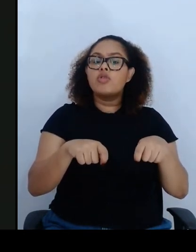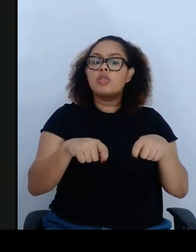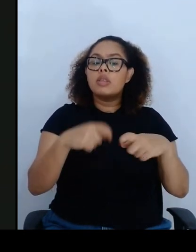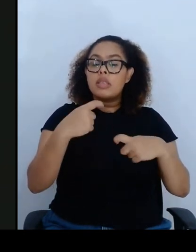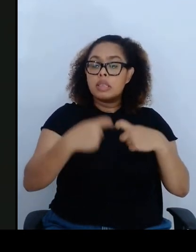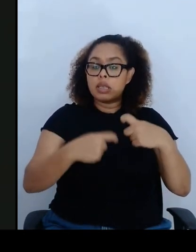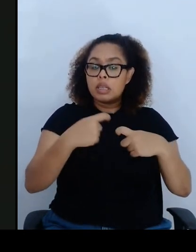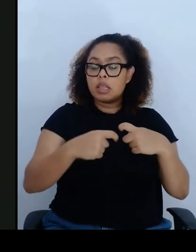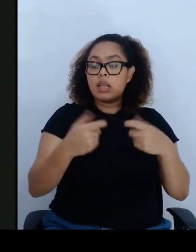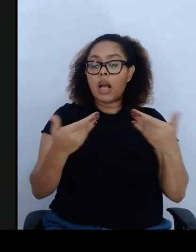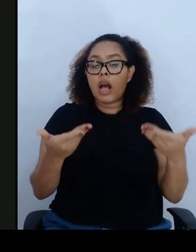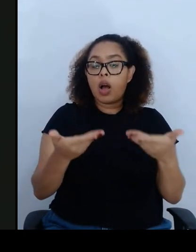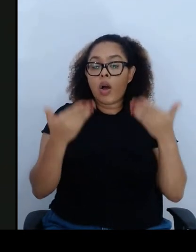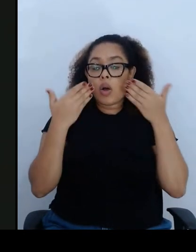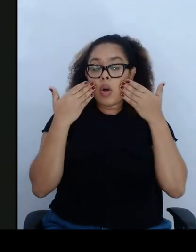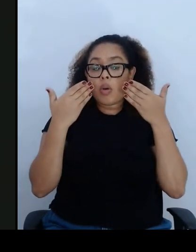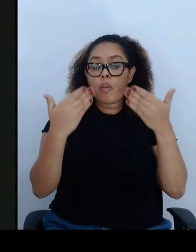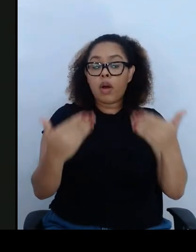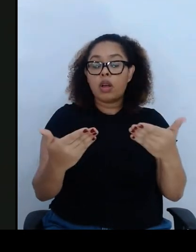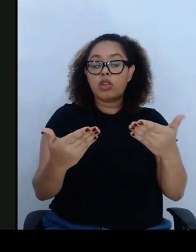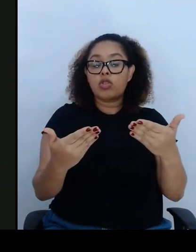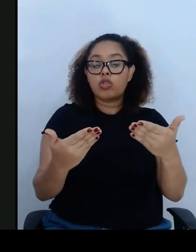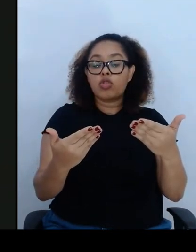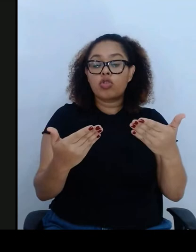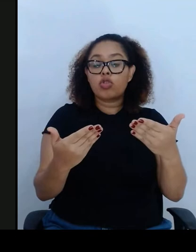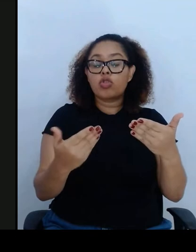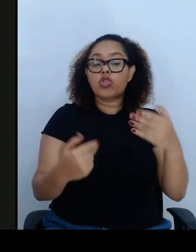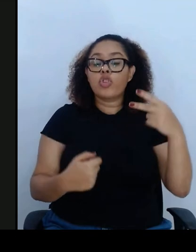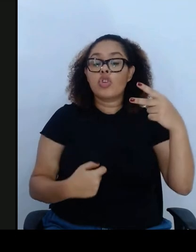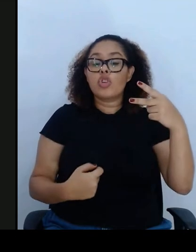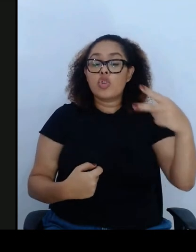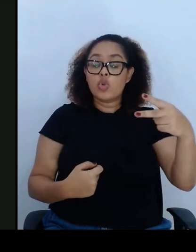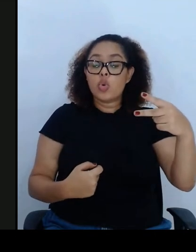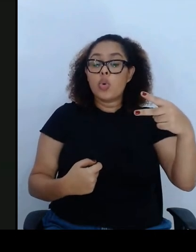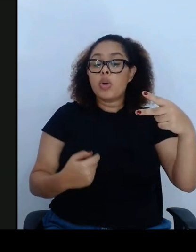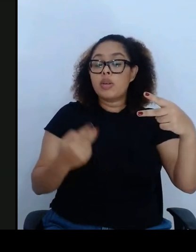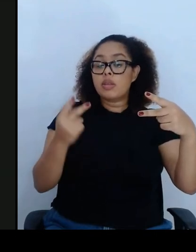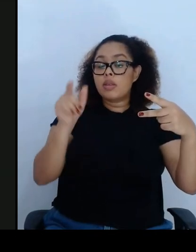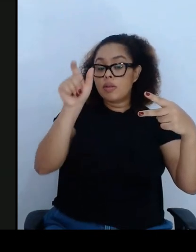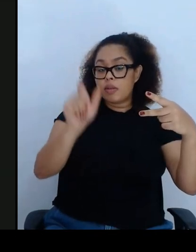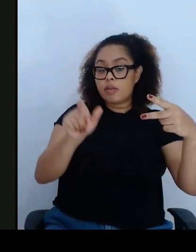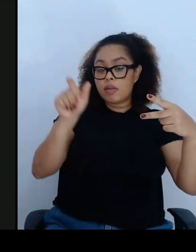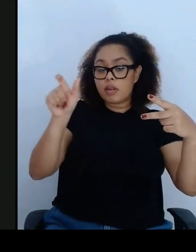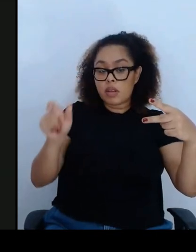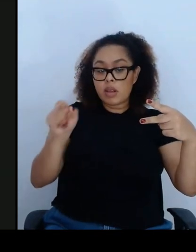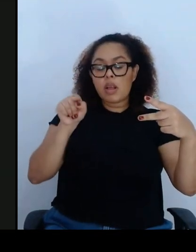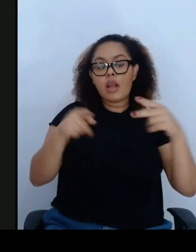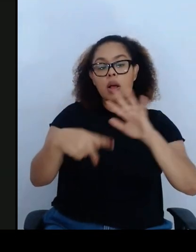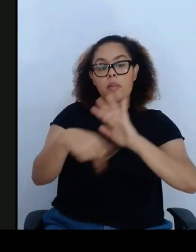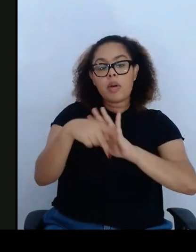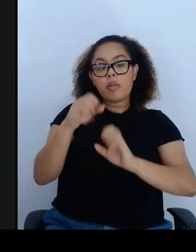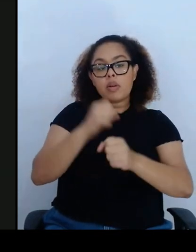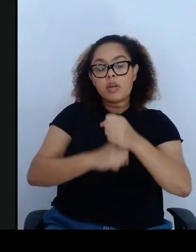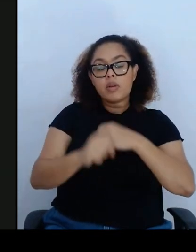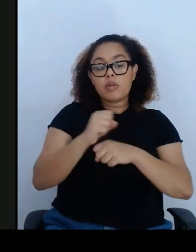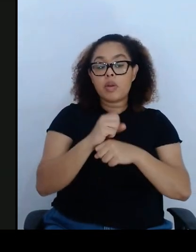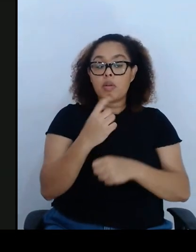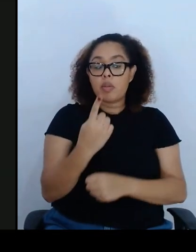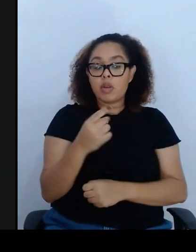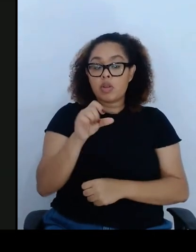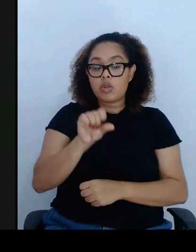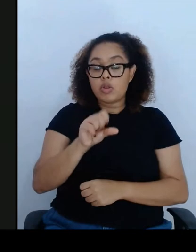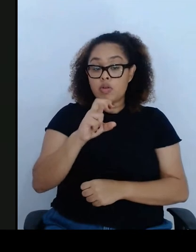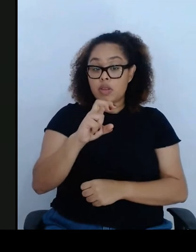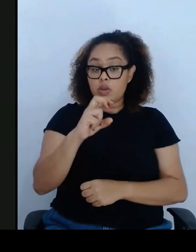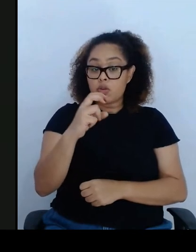a obra duas figuras de fakers do Francis Bacon Cage 1953 e dentro de